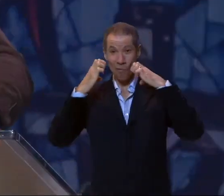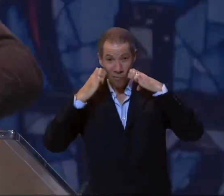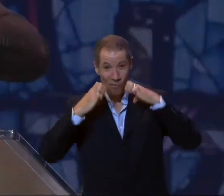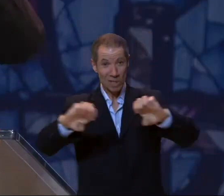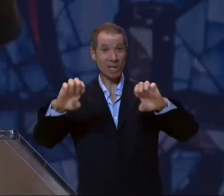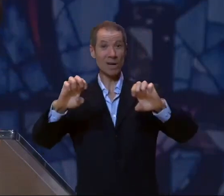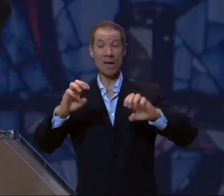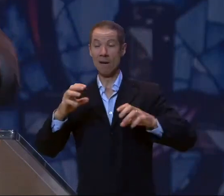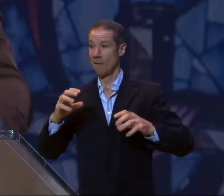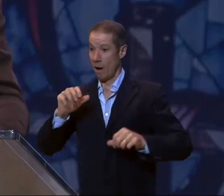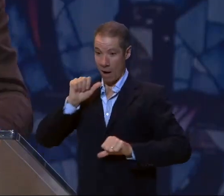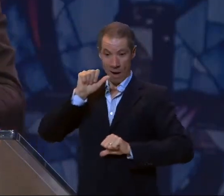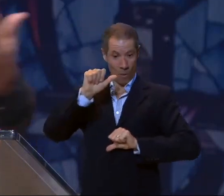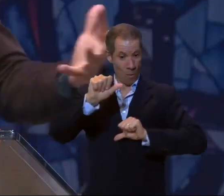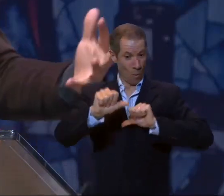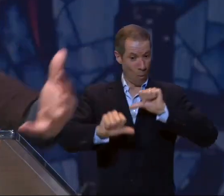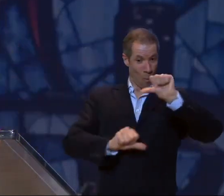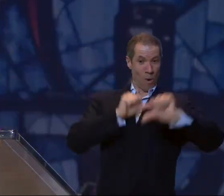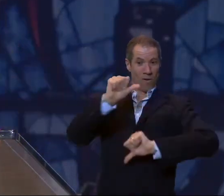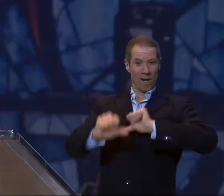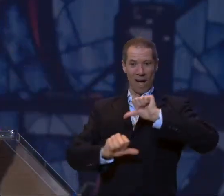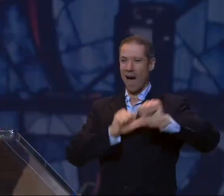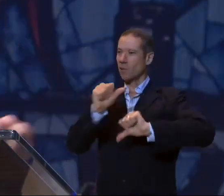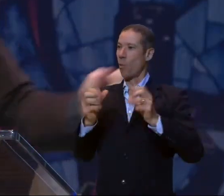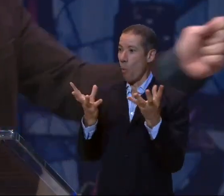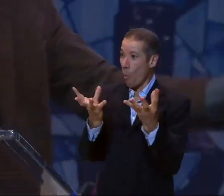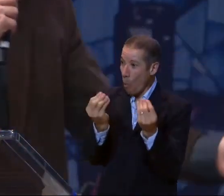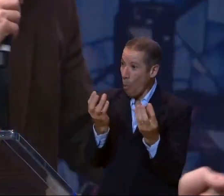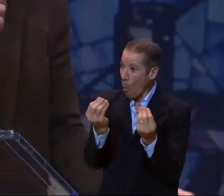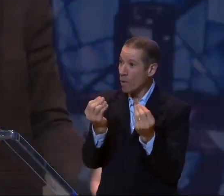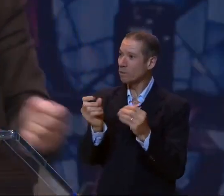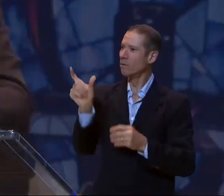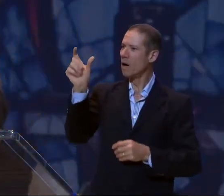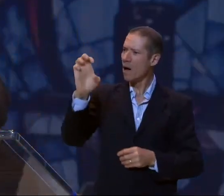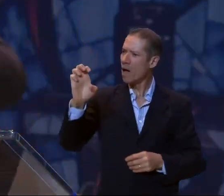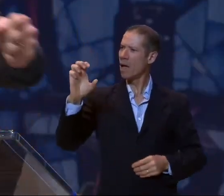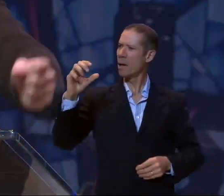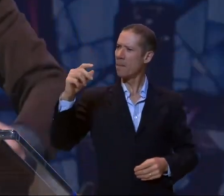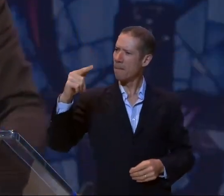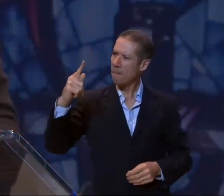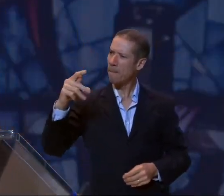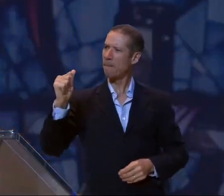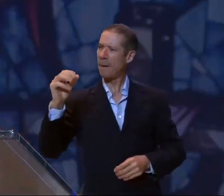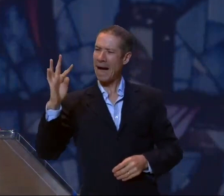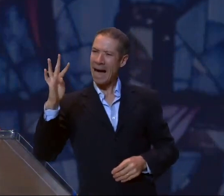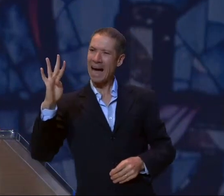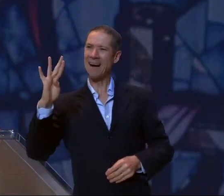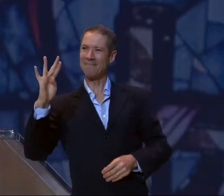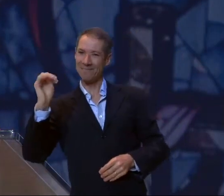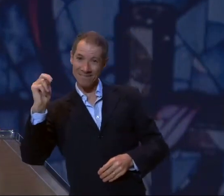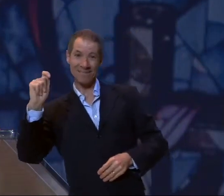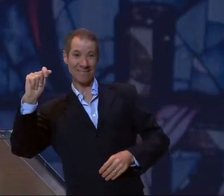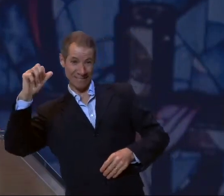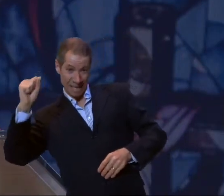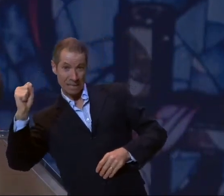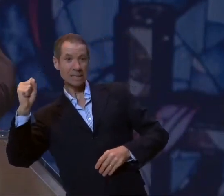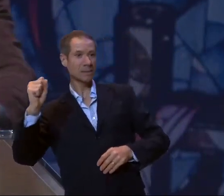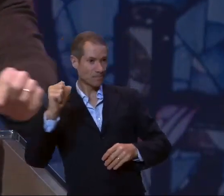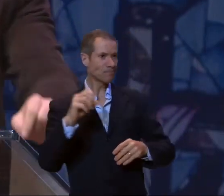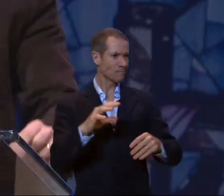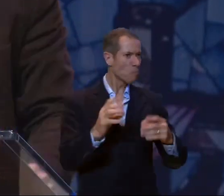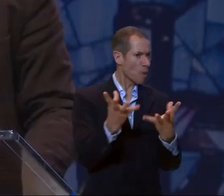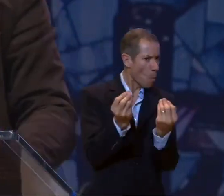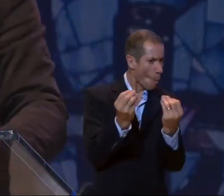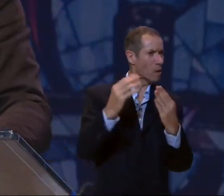vai tomando forma. E muitos, provavelmente Epáfras se converteu ouvindo Paulo em Efésios, natural daquela região,